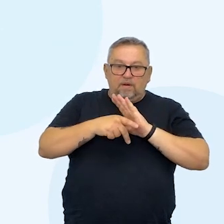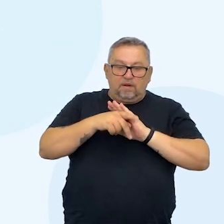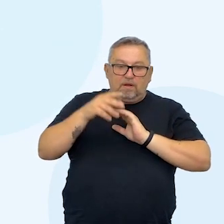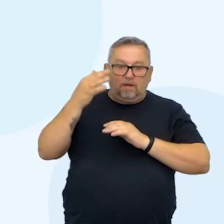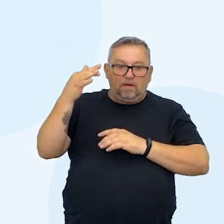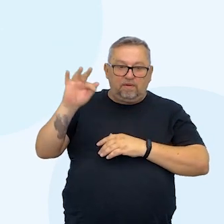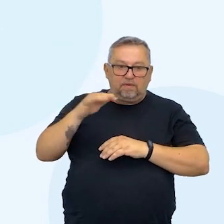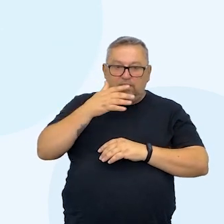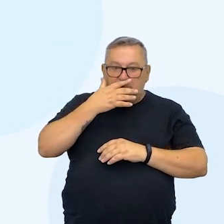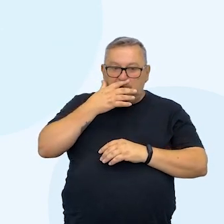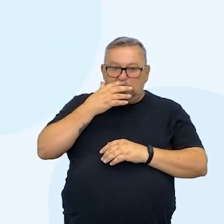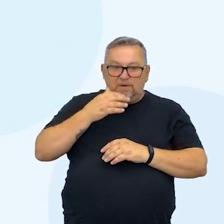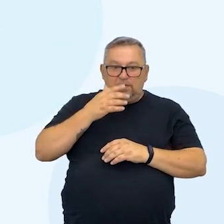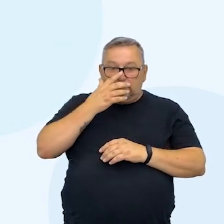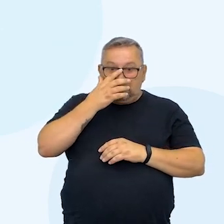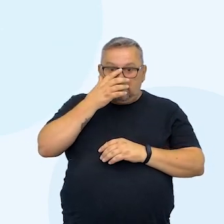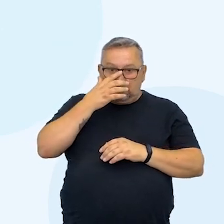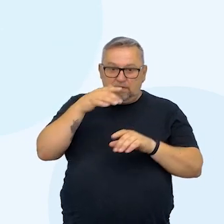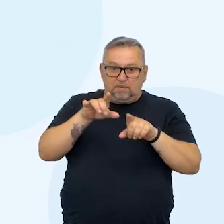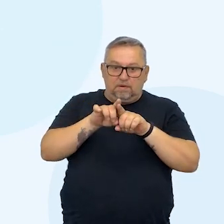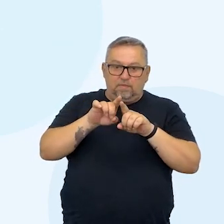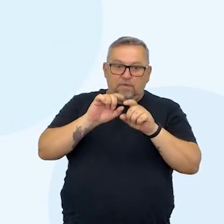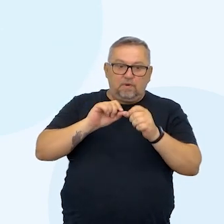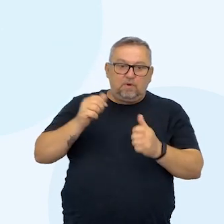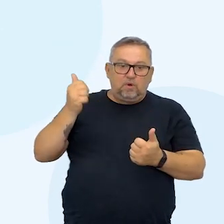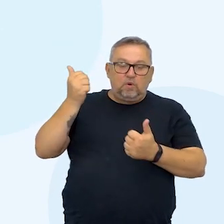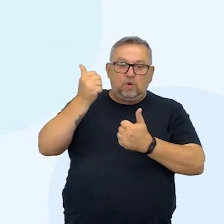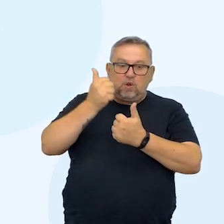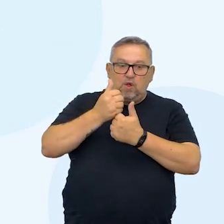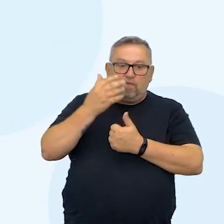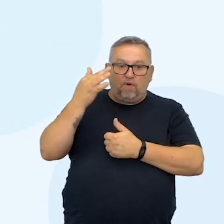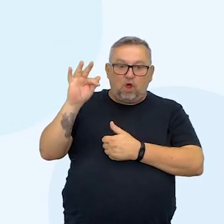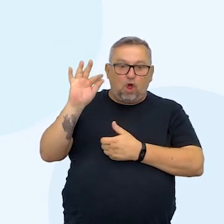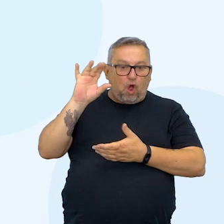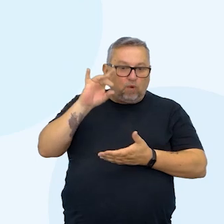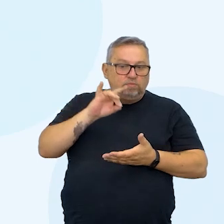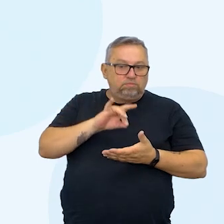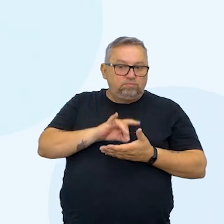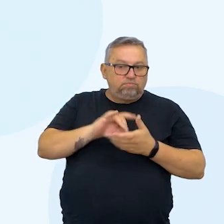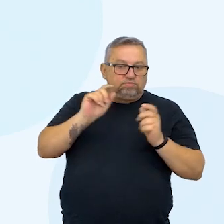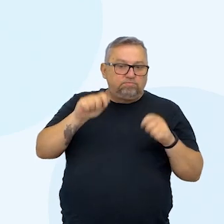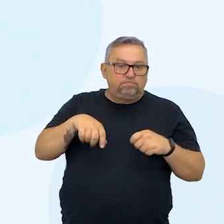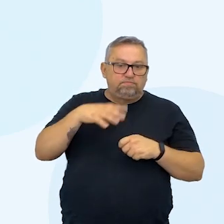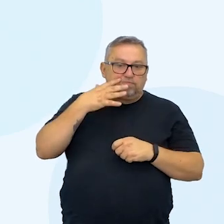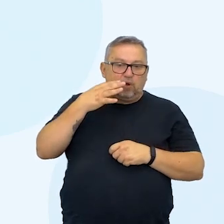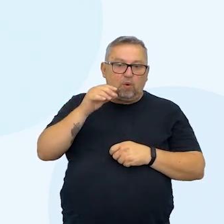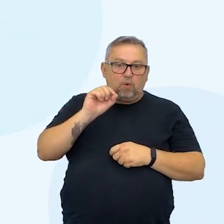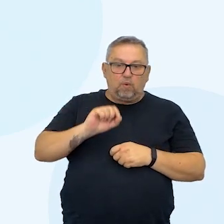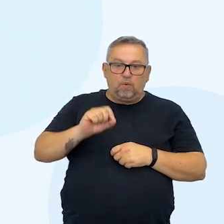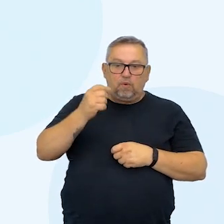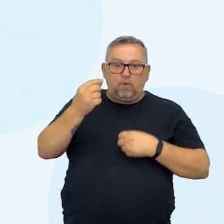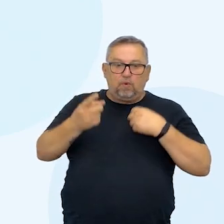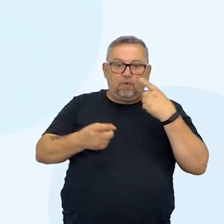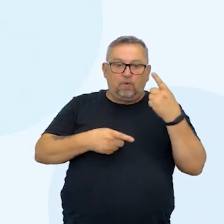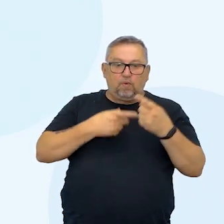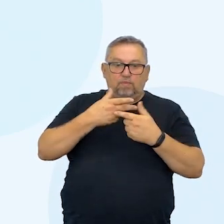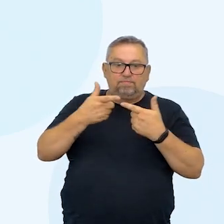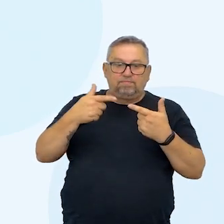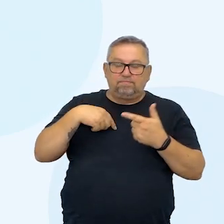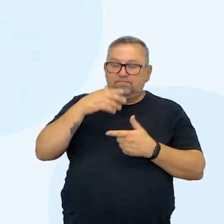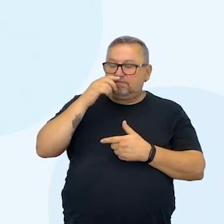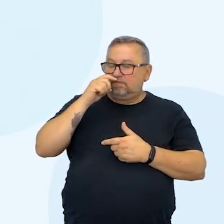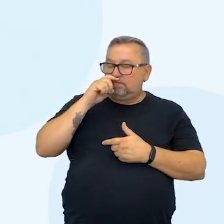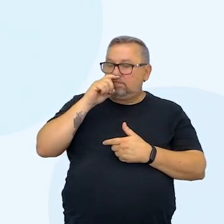França metropolitana, e substituí-lo pelo francês oficial, é possível observar em alguns casos uma atitude